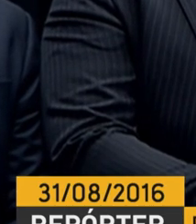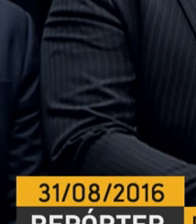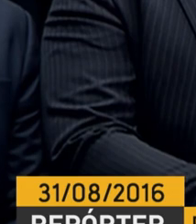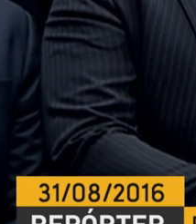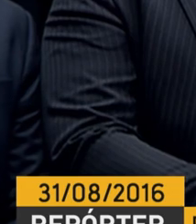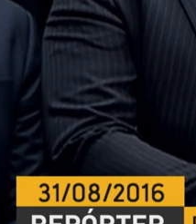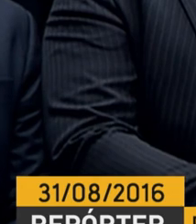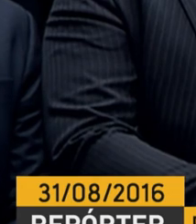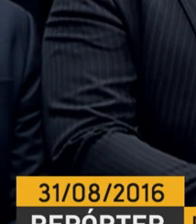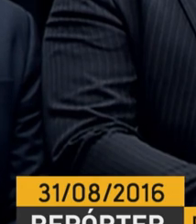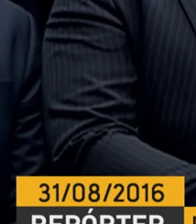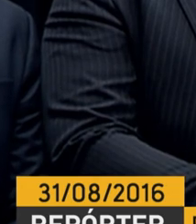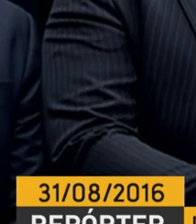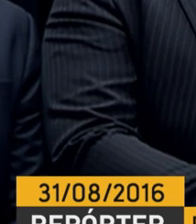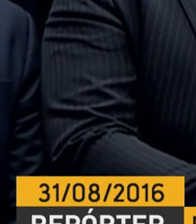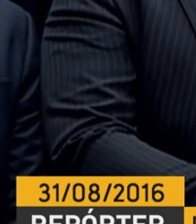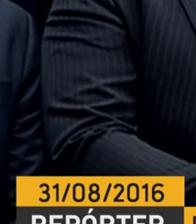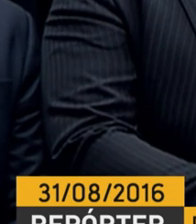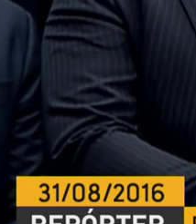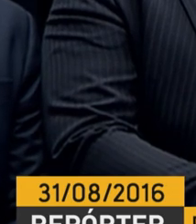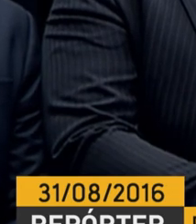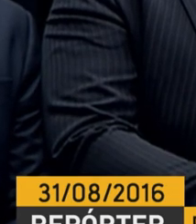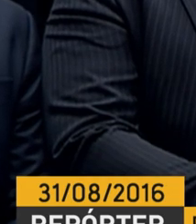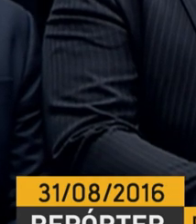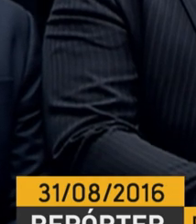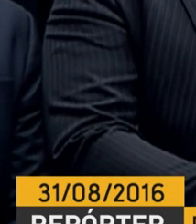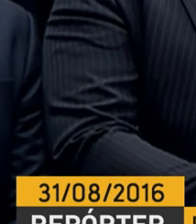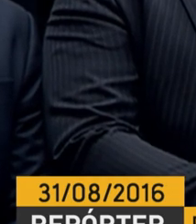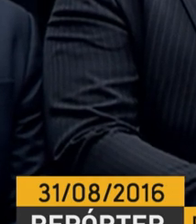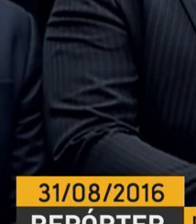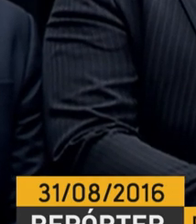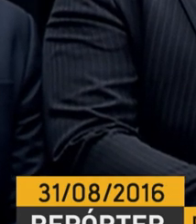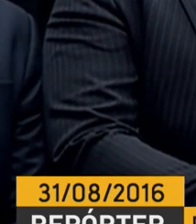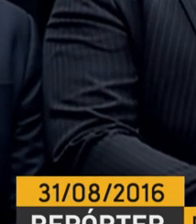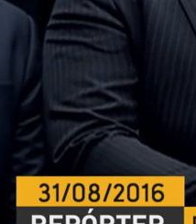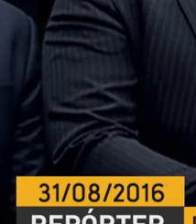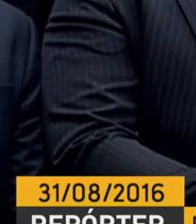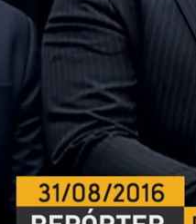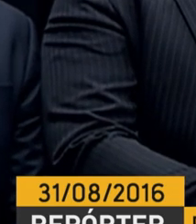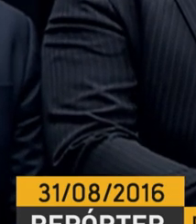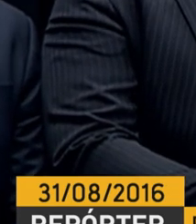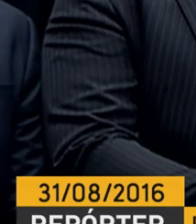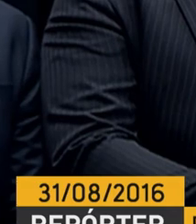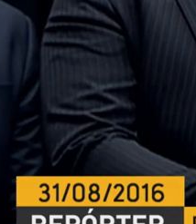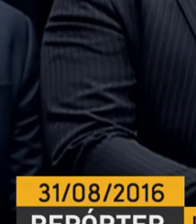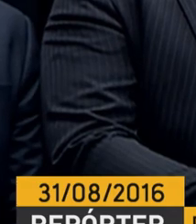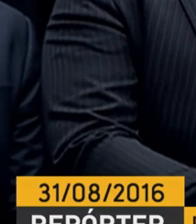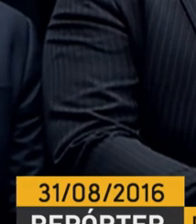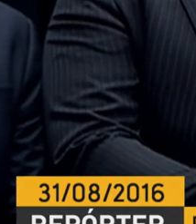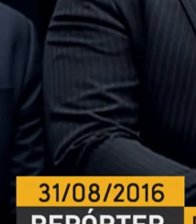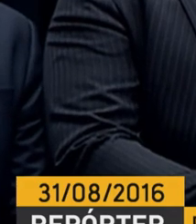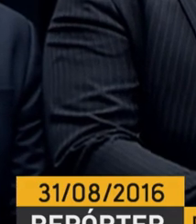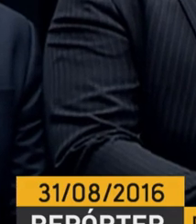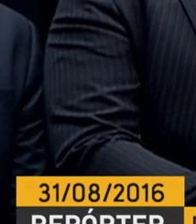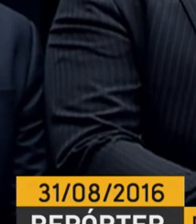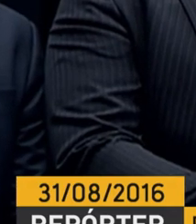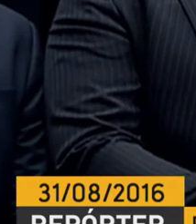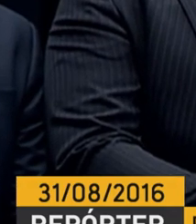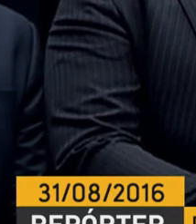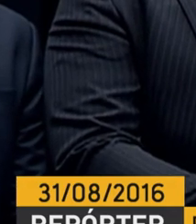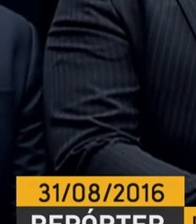nesta cidade de Brasília, capital da República Federativa do Brasil, sob a direção da mesa do Congresso